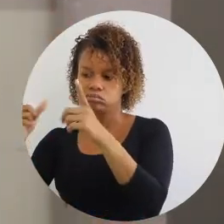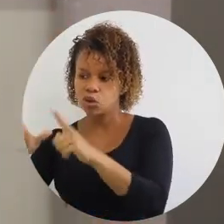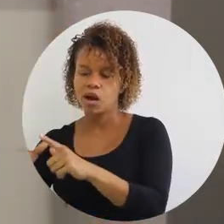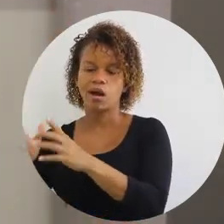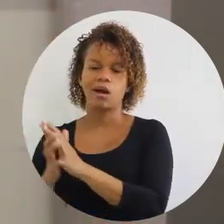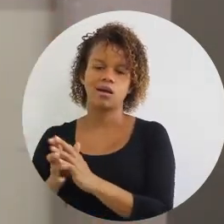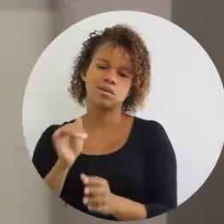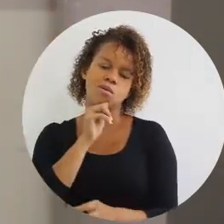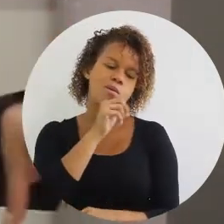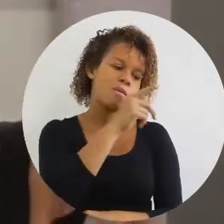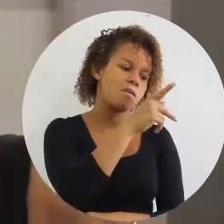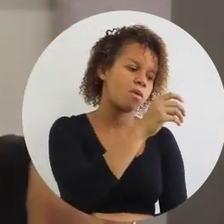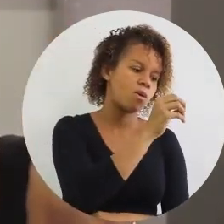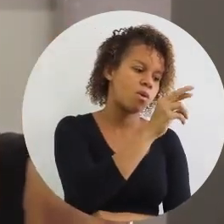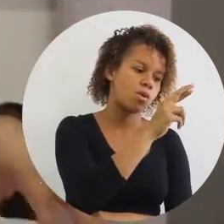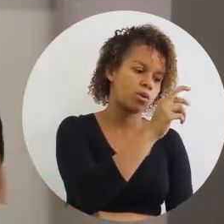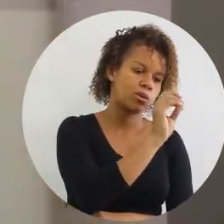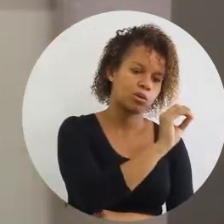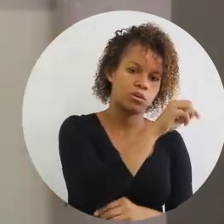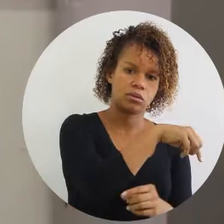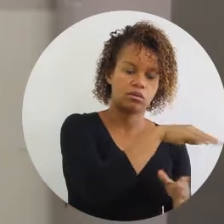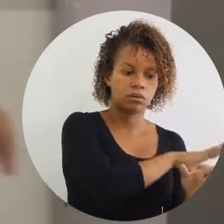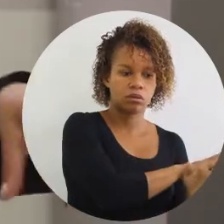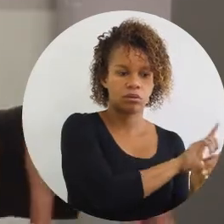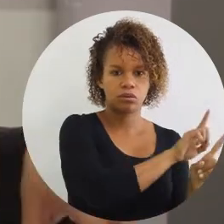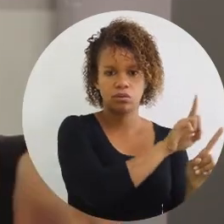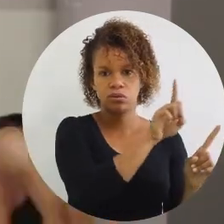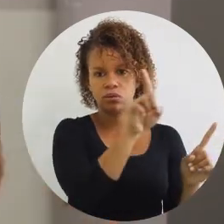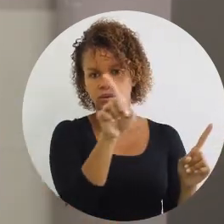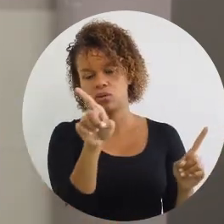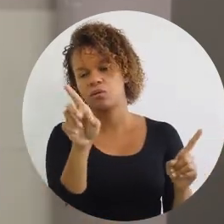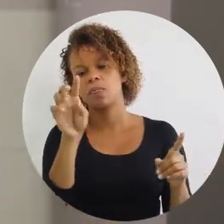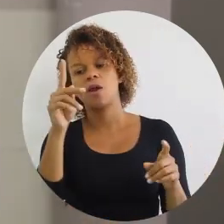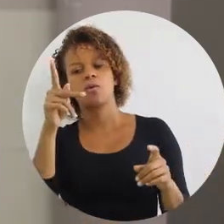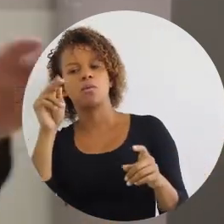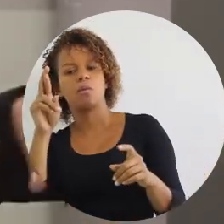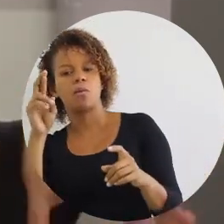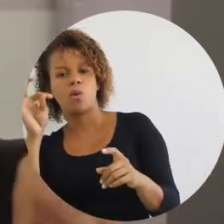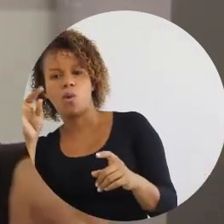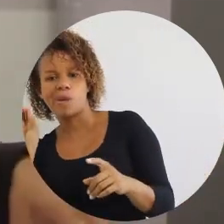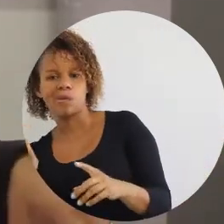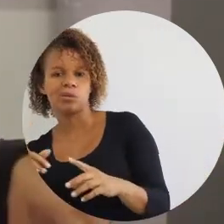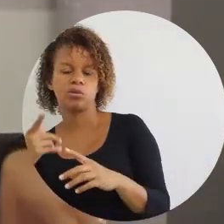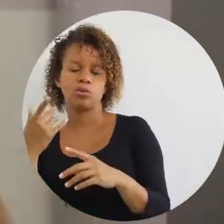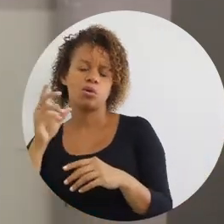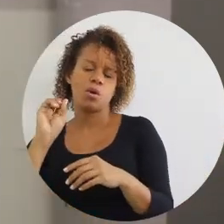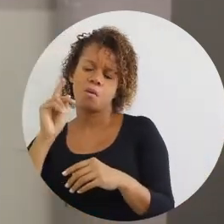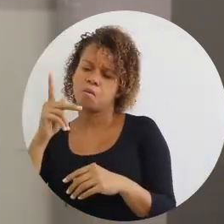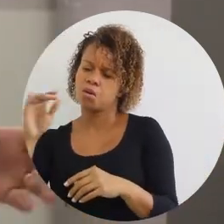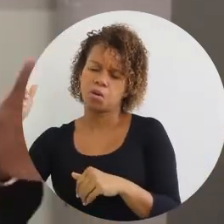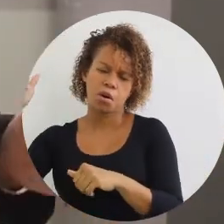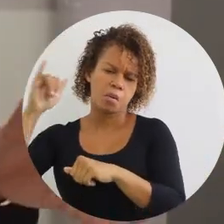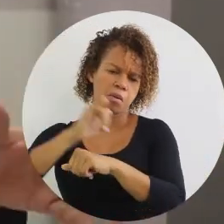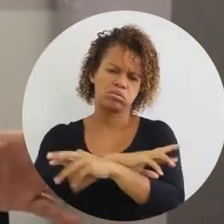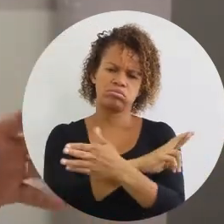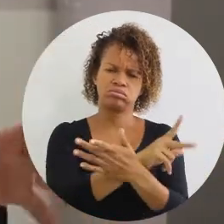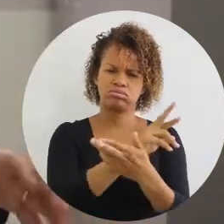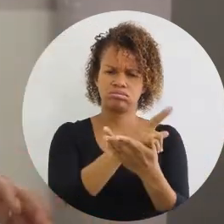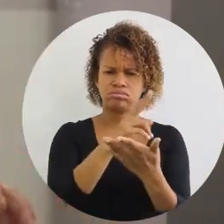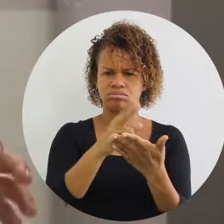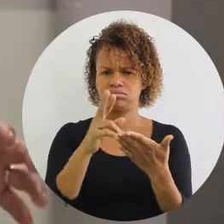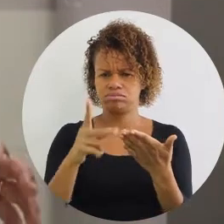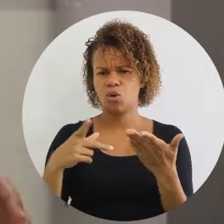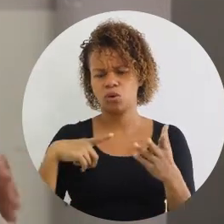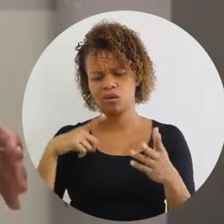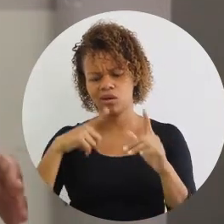ser de um porto para outro porto, de um porto para um recinto alfandegado, de um porto para um aeroporto, onde tenham